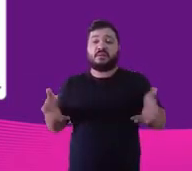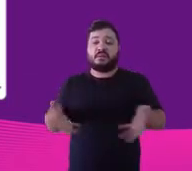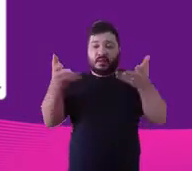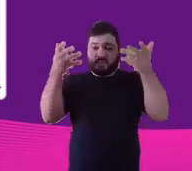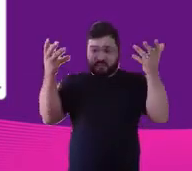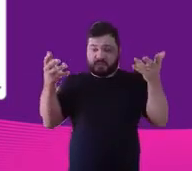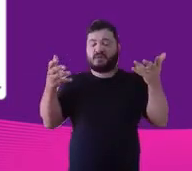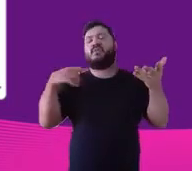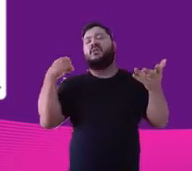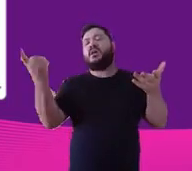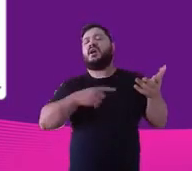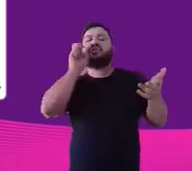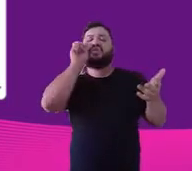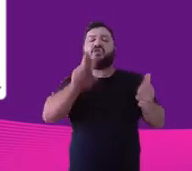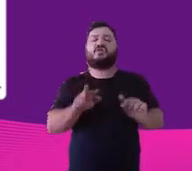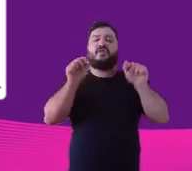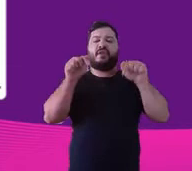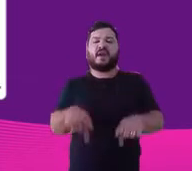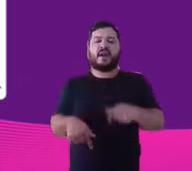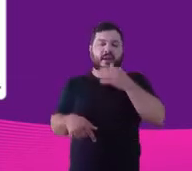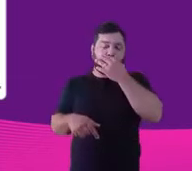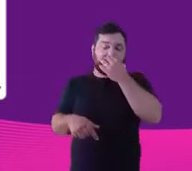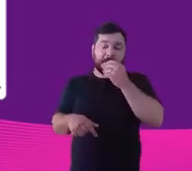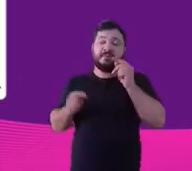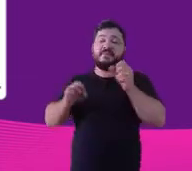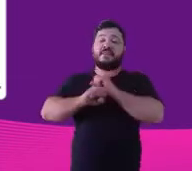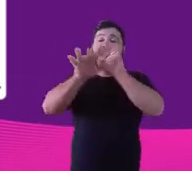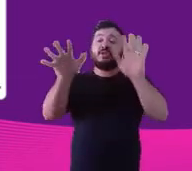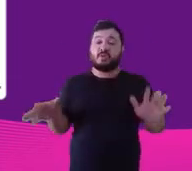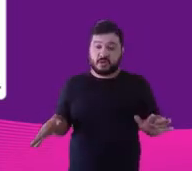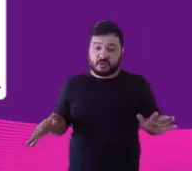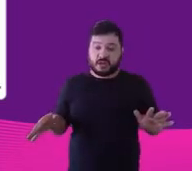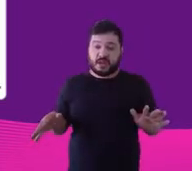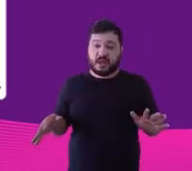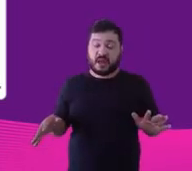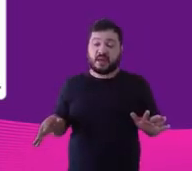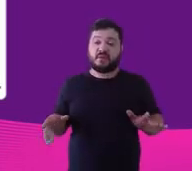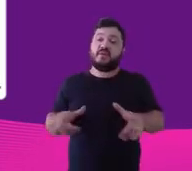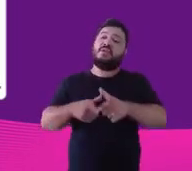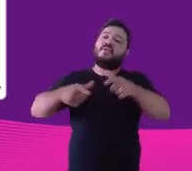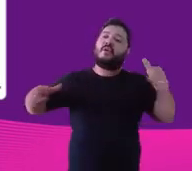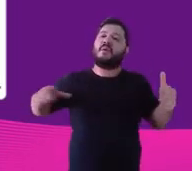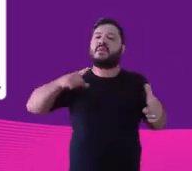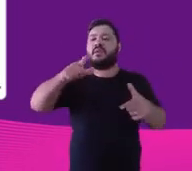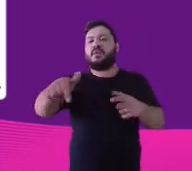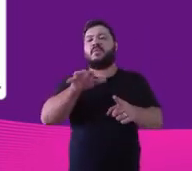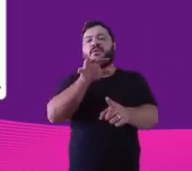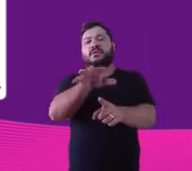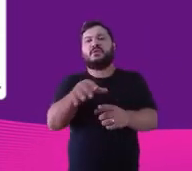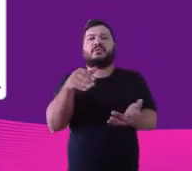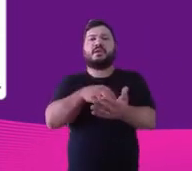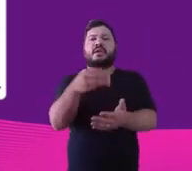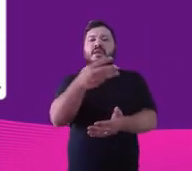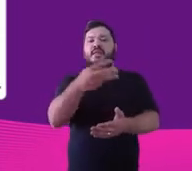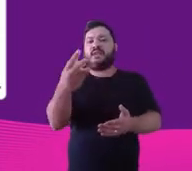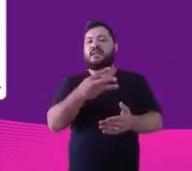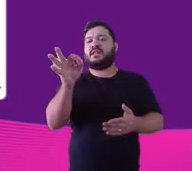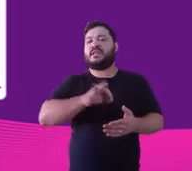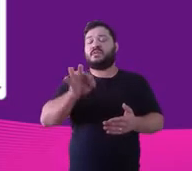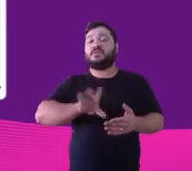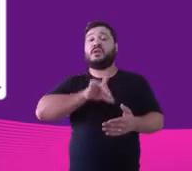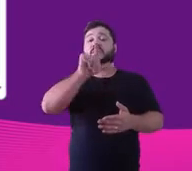Sol a gente vê aqui é aqui e isso claramente escolha aumentou depois da a venda 33%